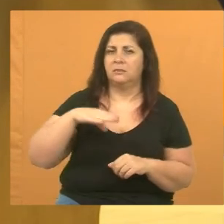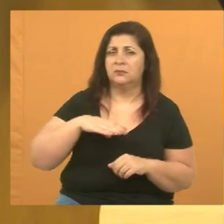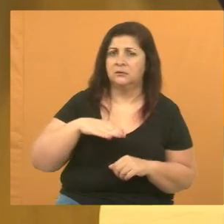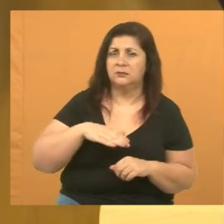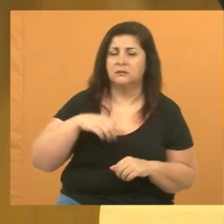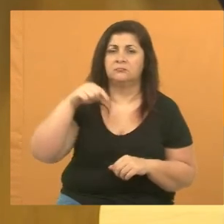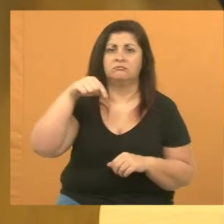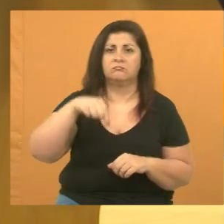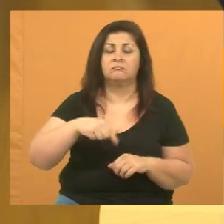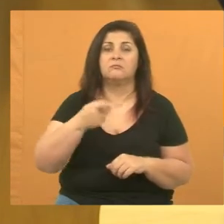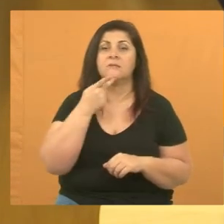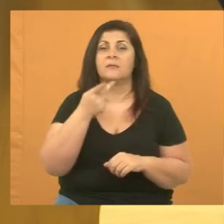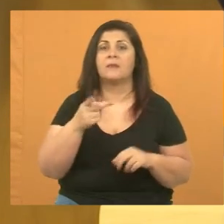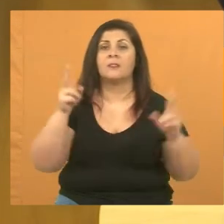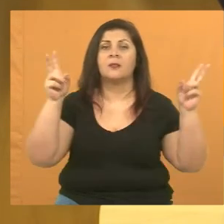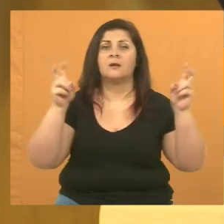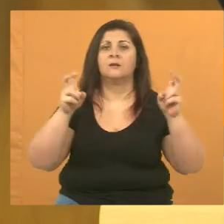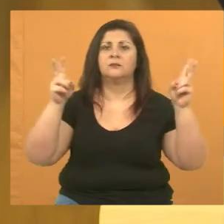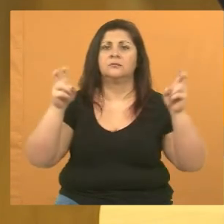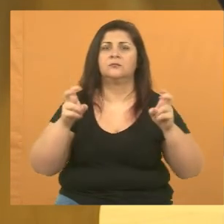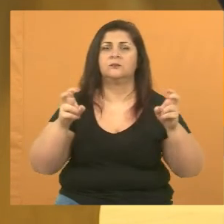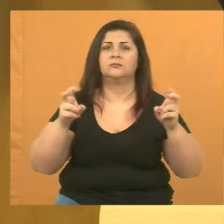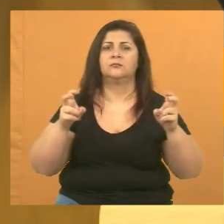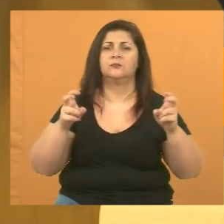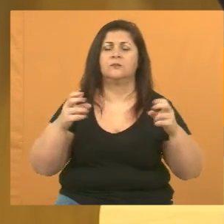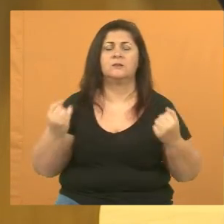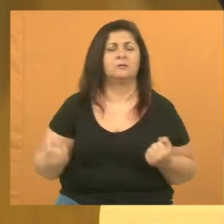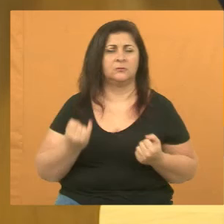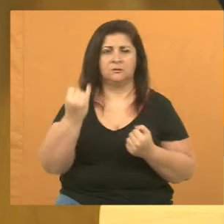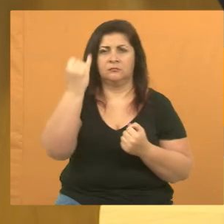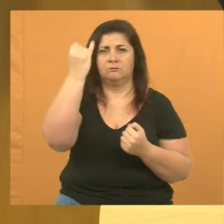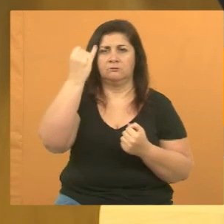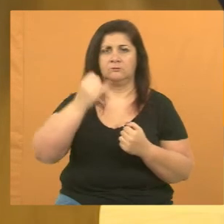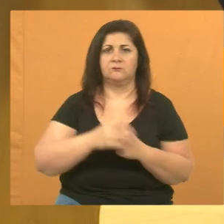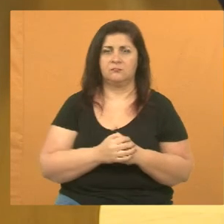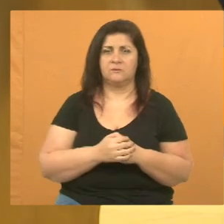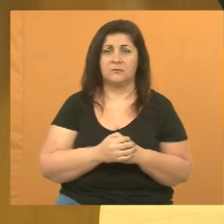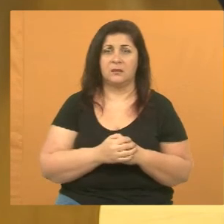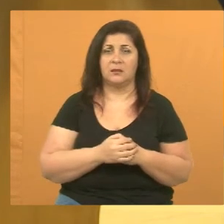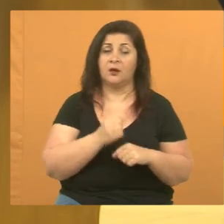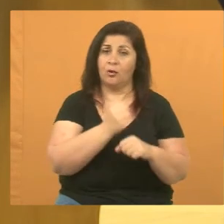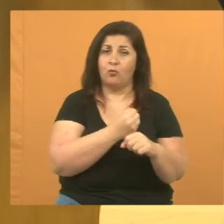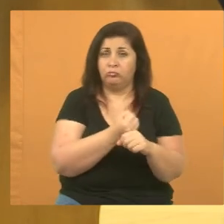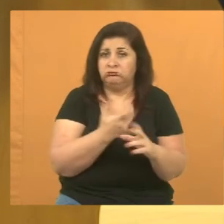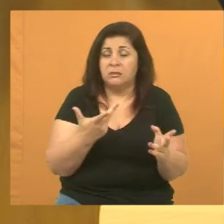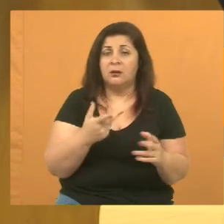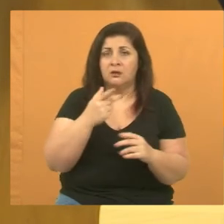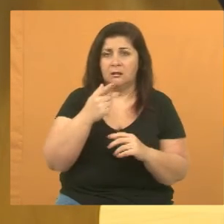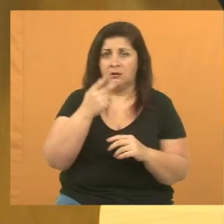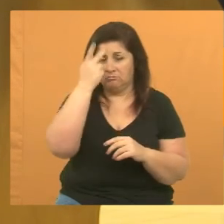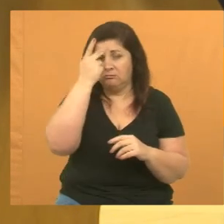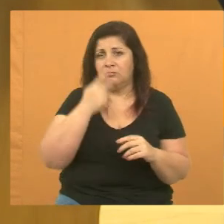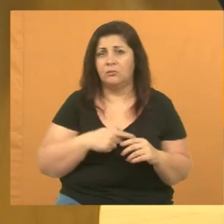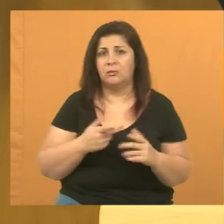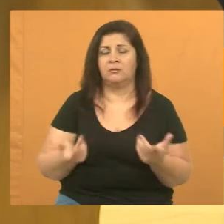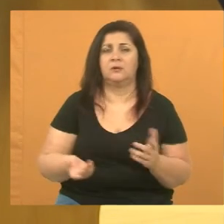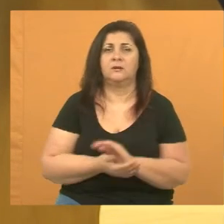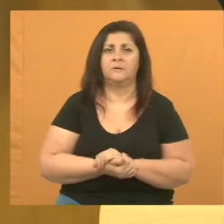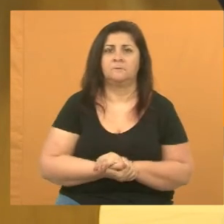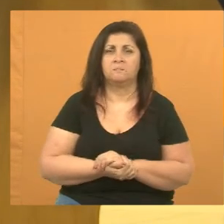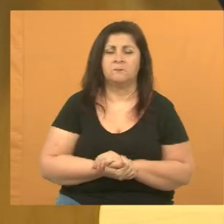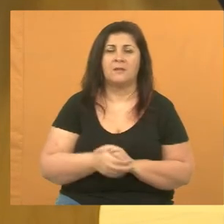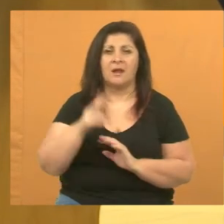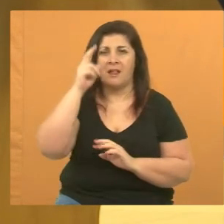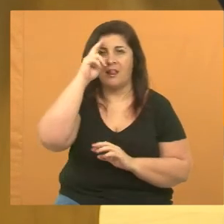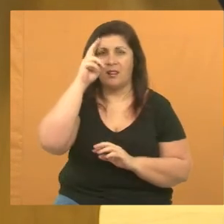aqui se trata de um tema extremamente relevante, que é a autoconstrução. Quero aqui lembrar que eu